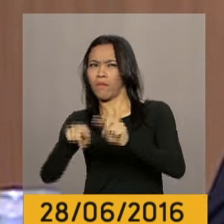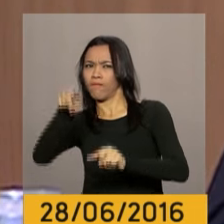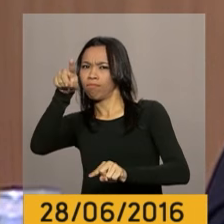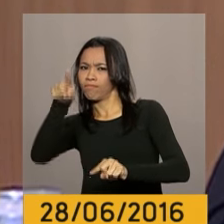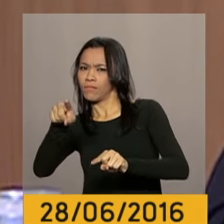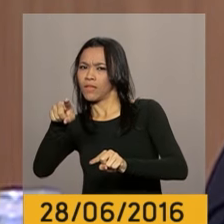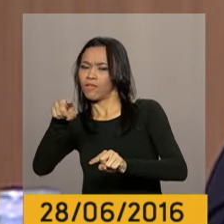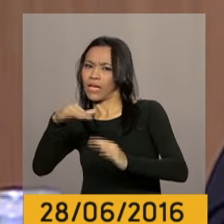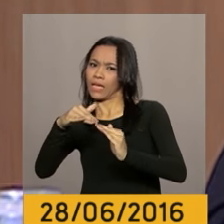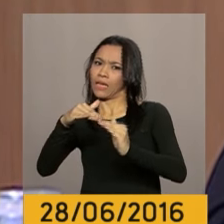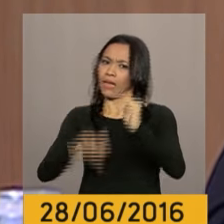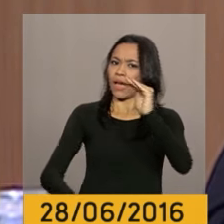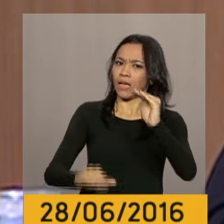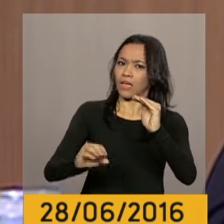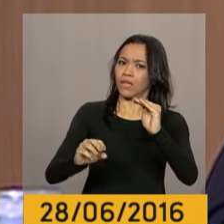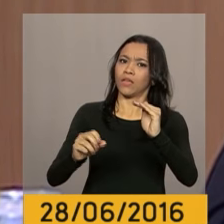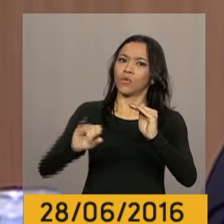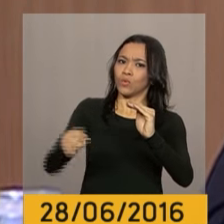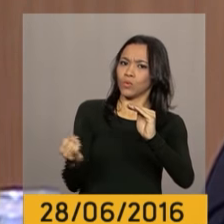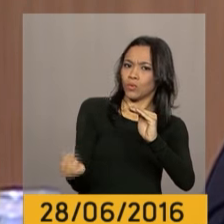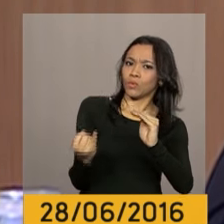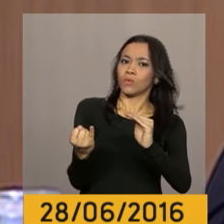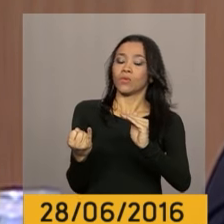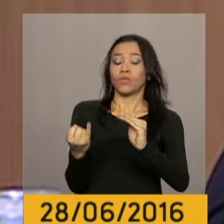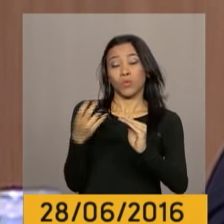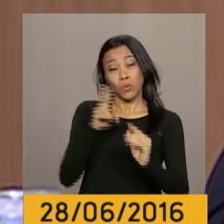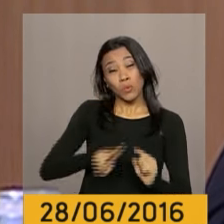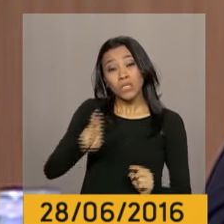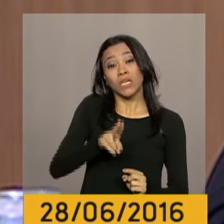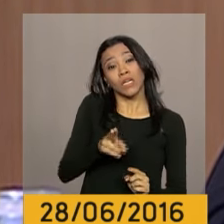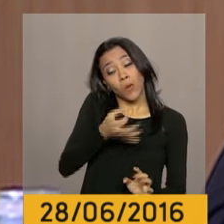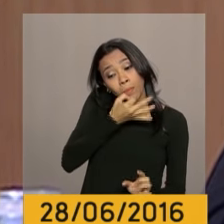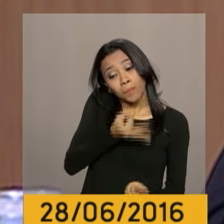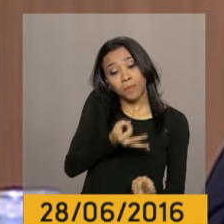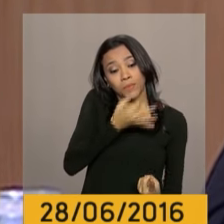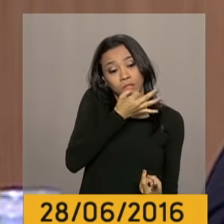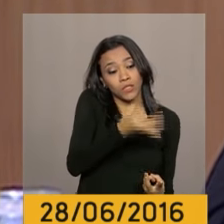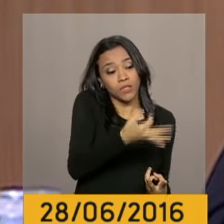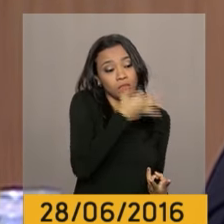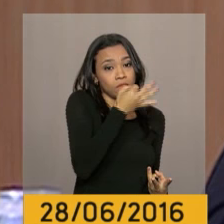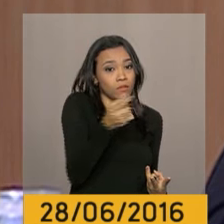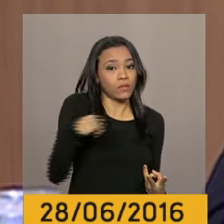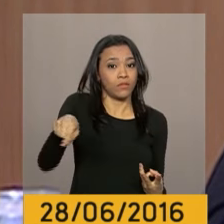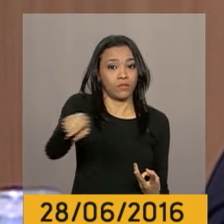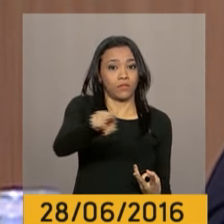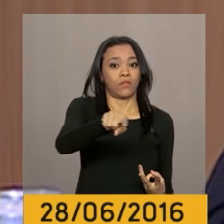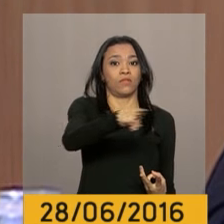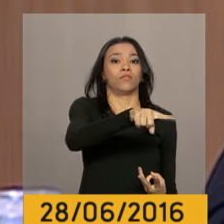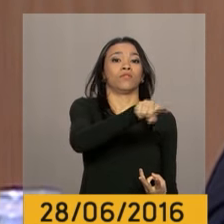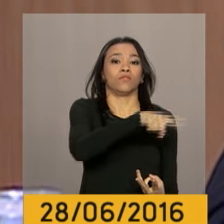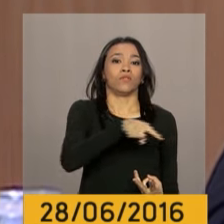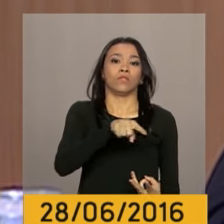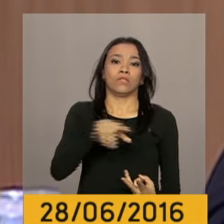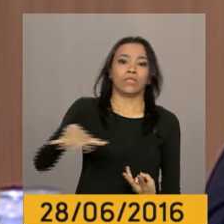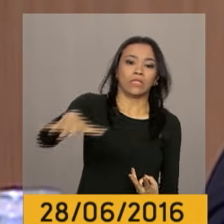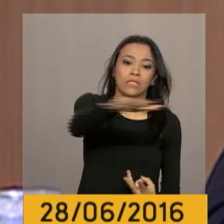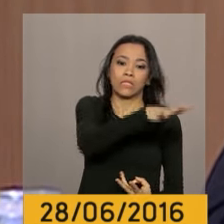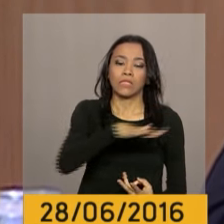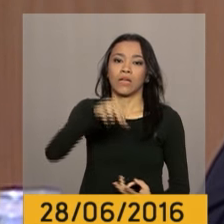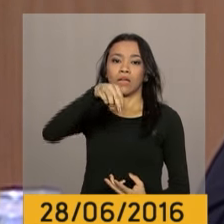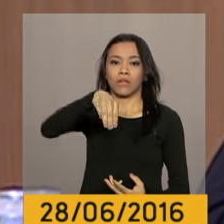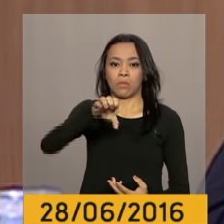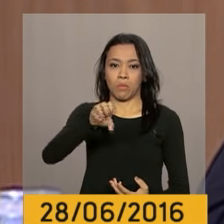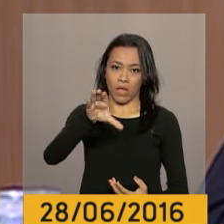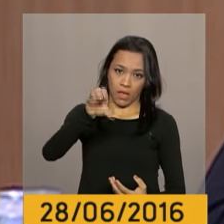de juros. Usando essas hipóteses de mercado, o nosso cenário de mercado diz